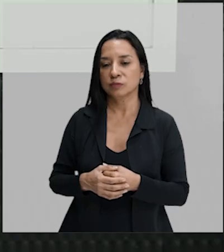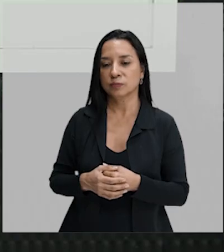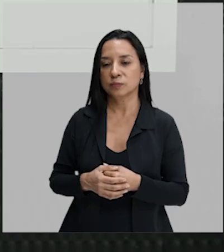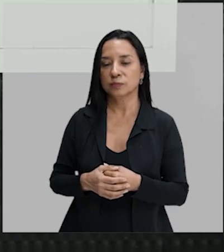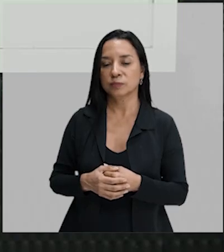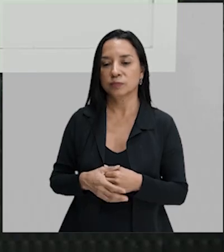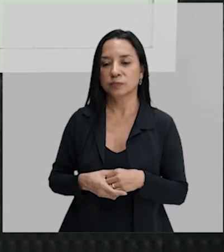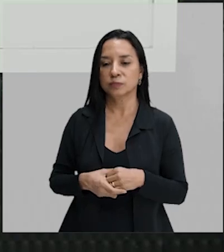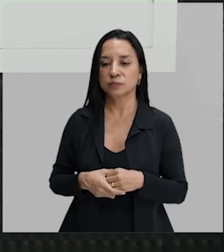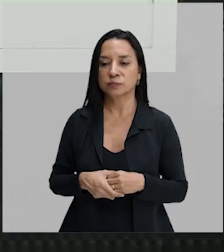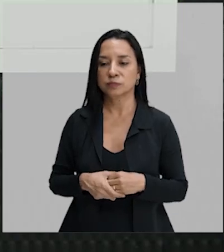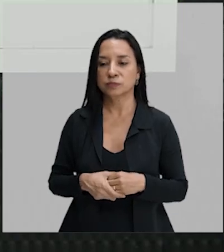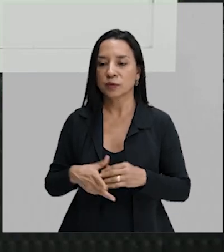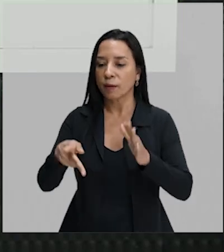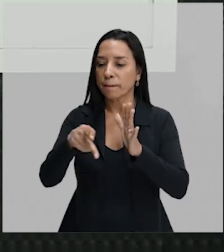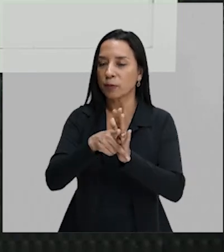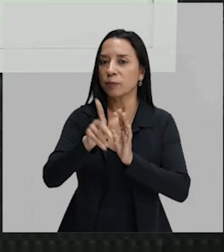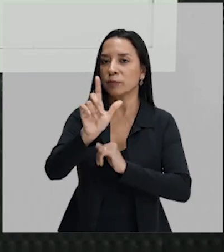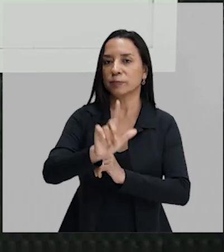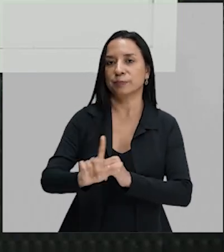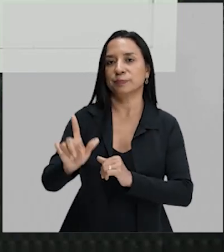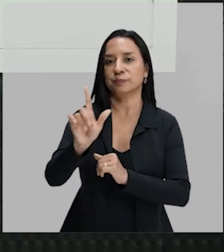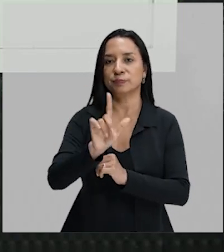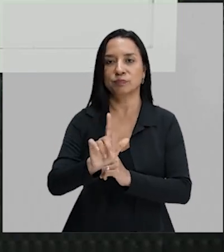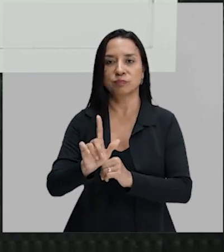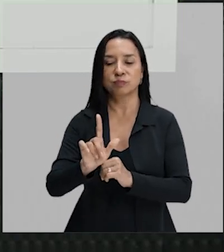A própria literatura,